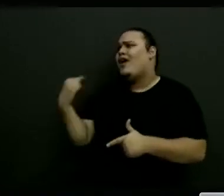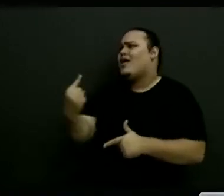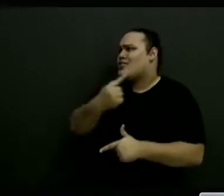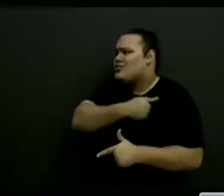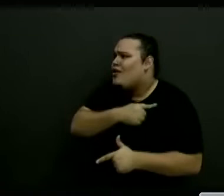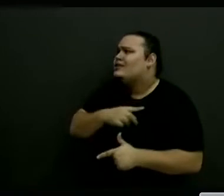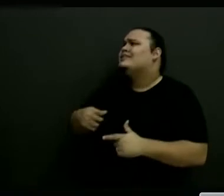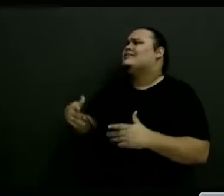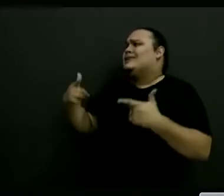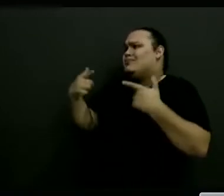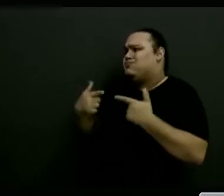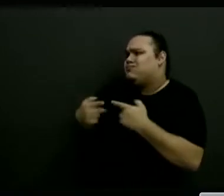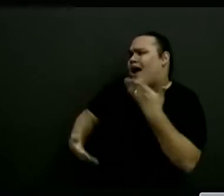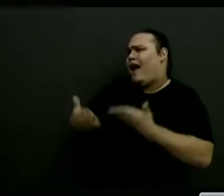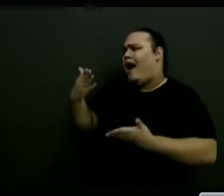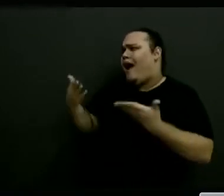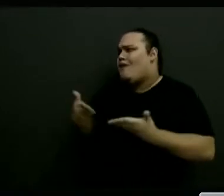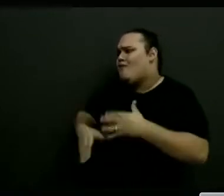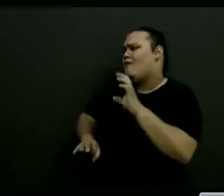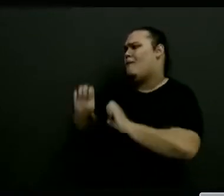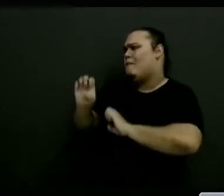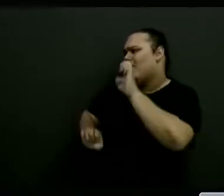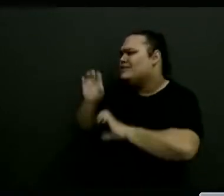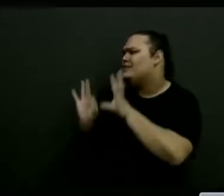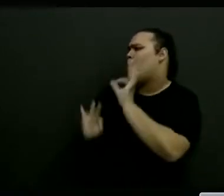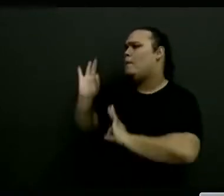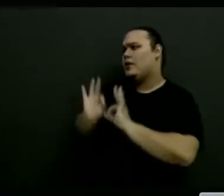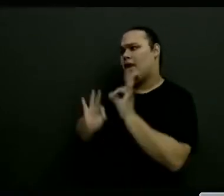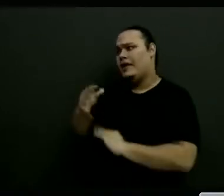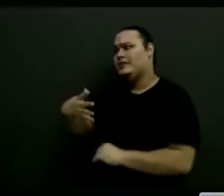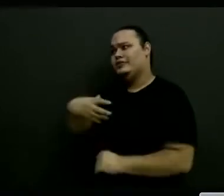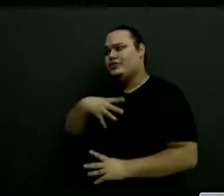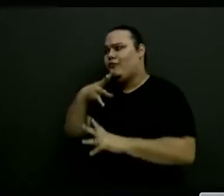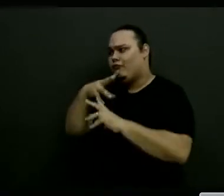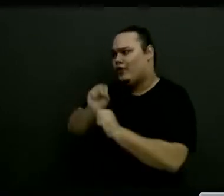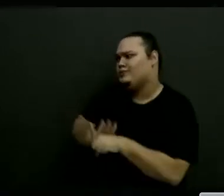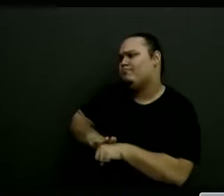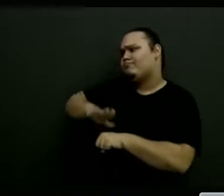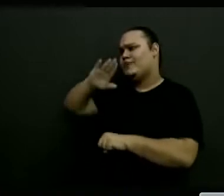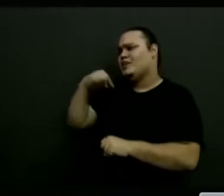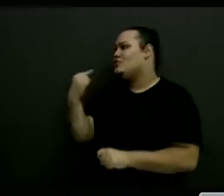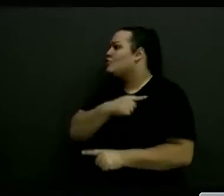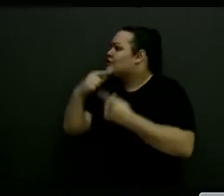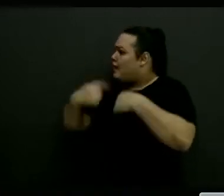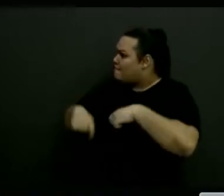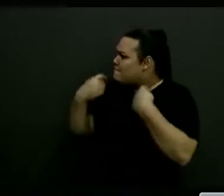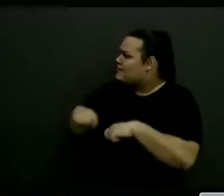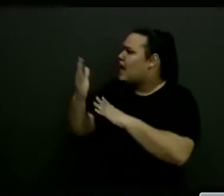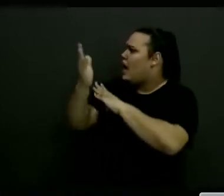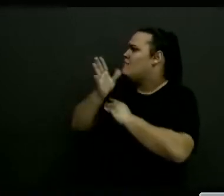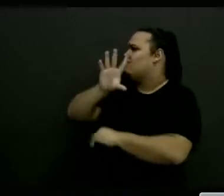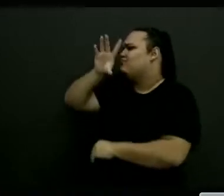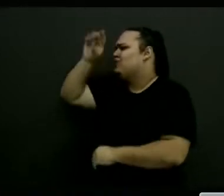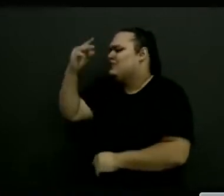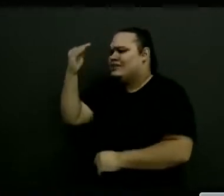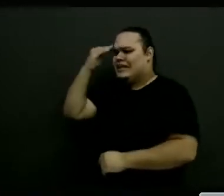que Deus está preparando um exército, mas necessitamos o enchimento do Espírito Santo. A igreja quadrangular tem